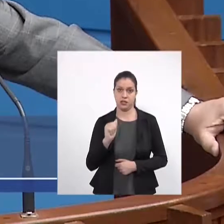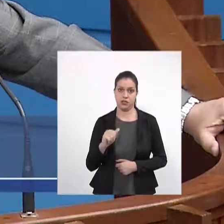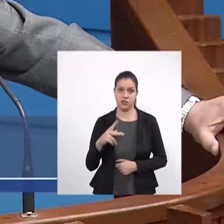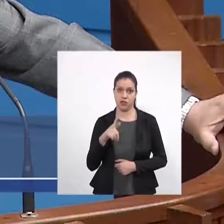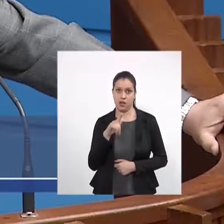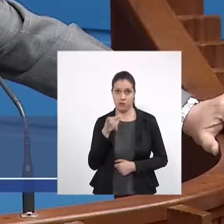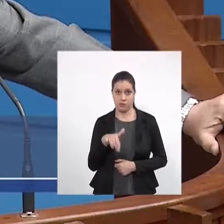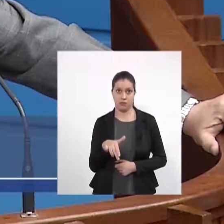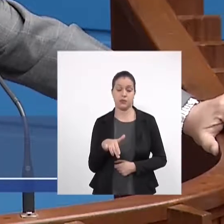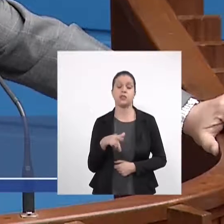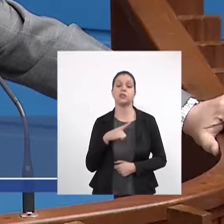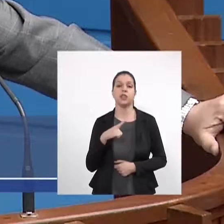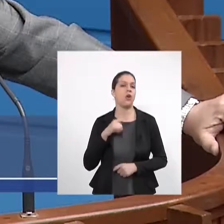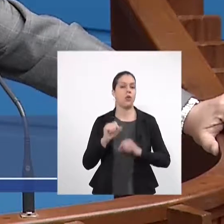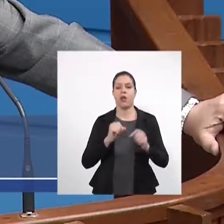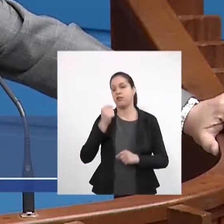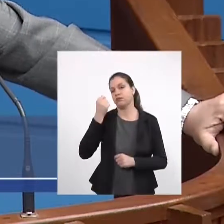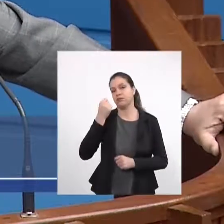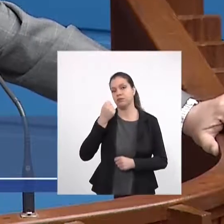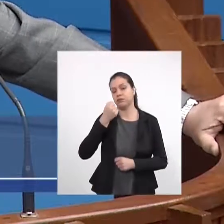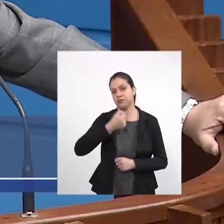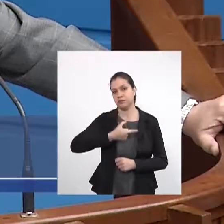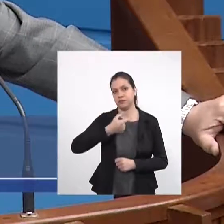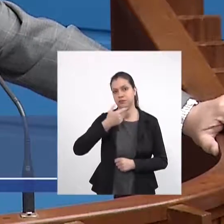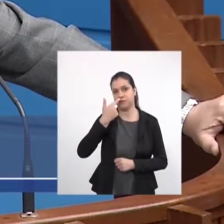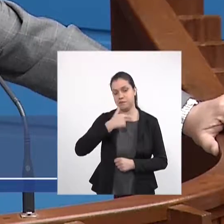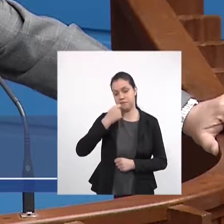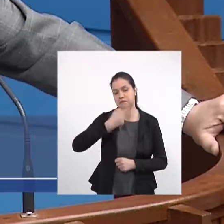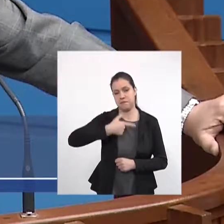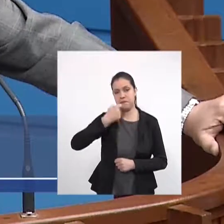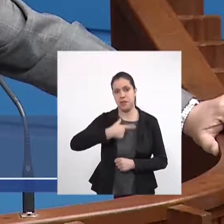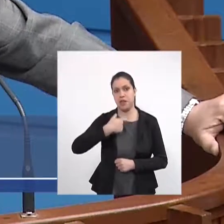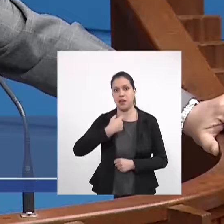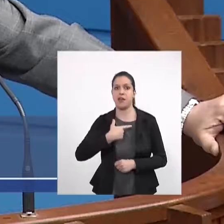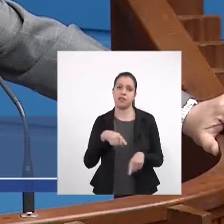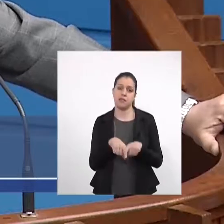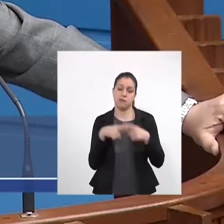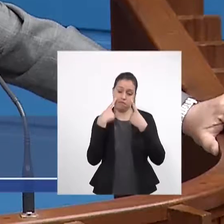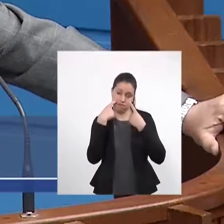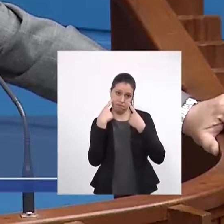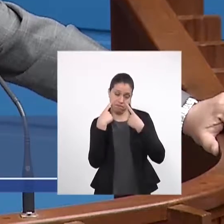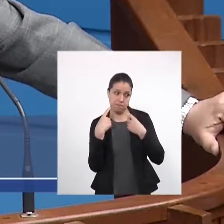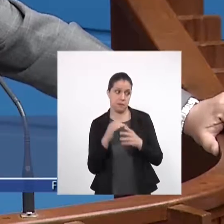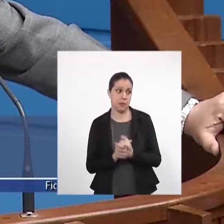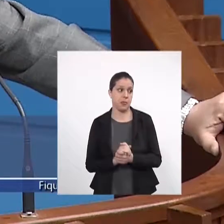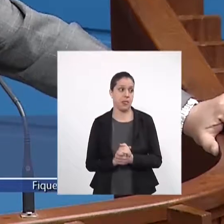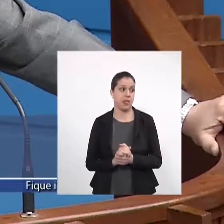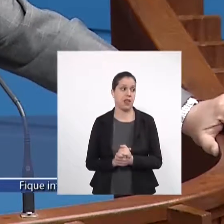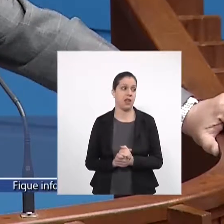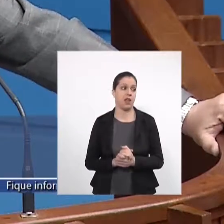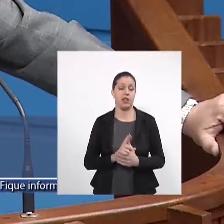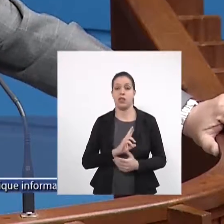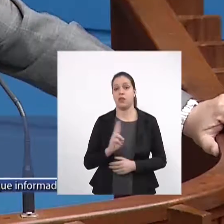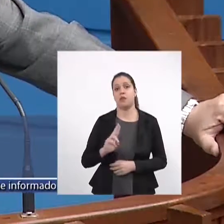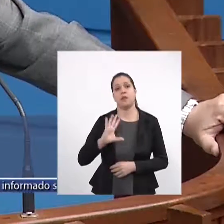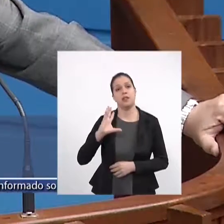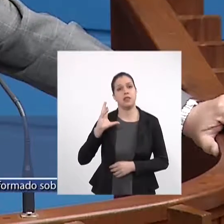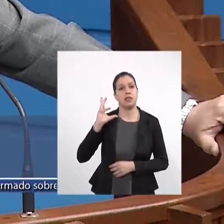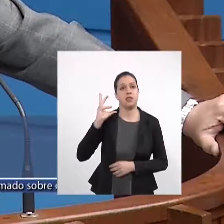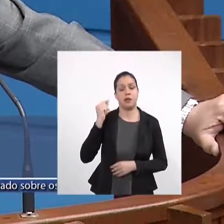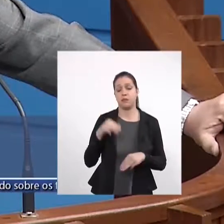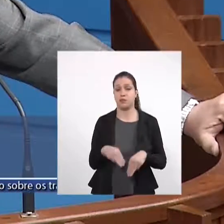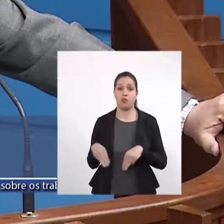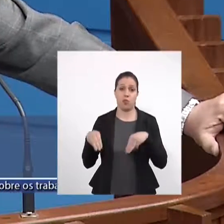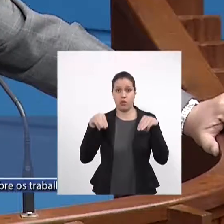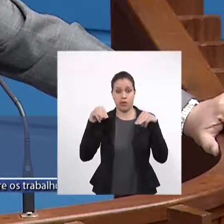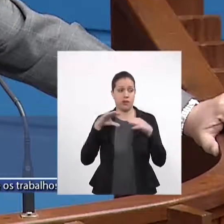dramática, intitulado Tempos Modernos. Relata a saga de operários que se submetiam